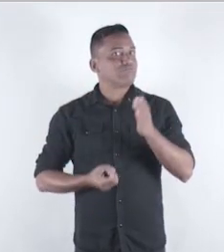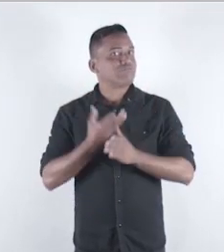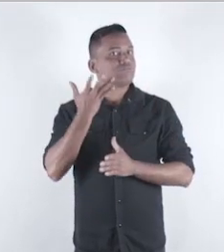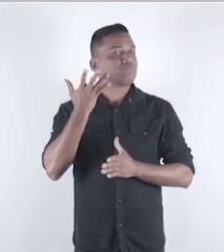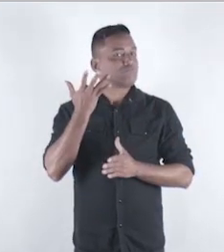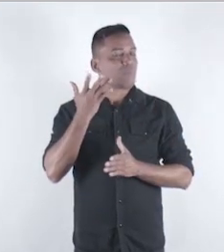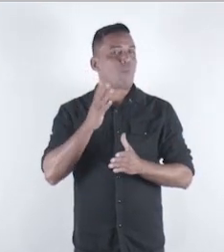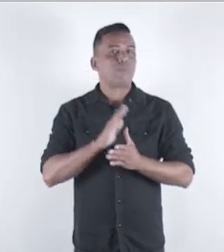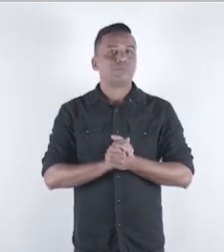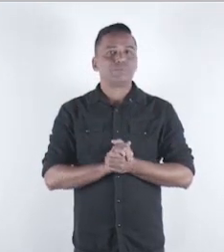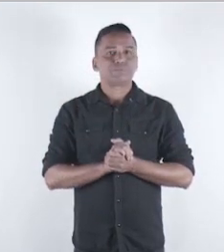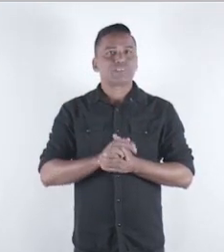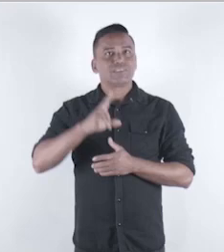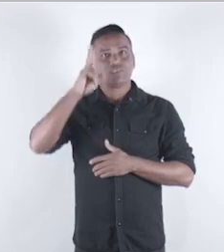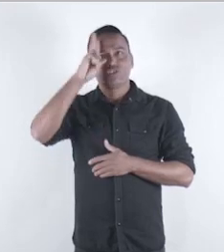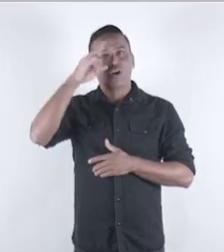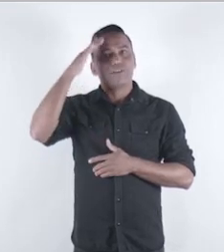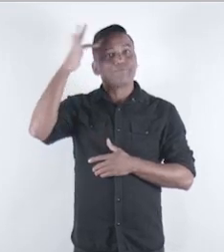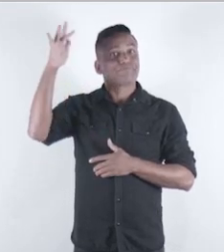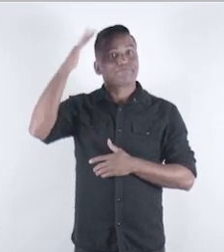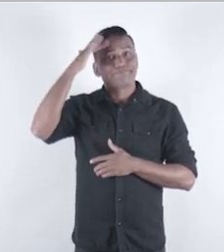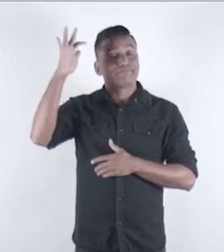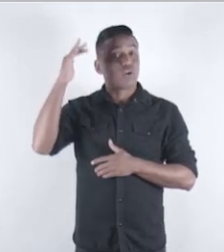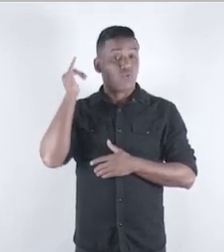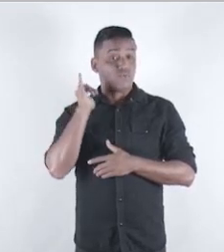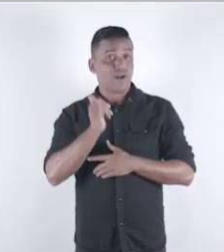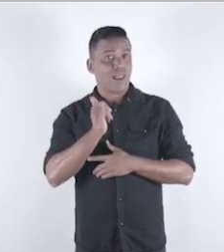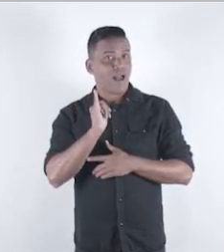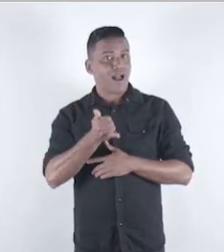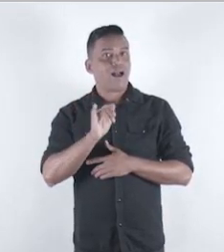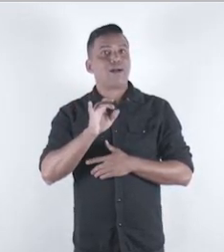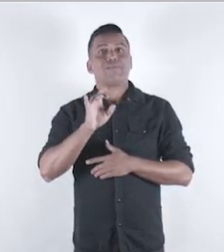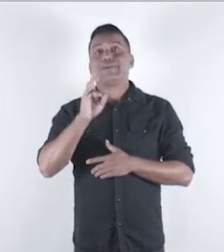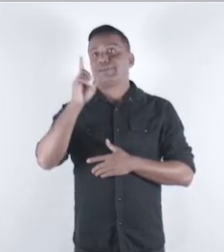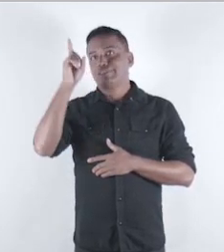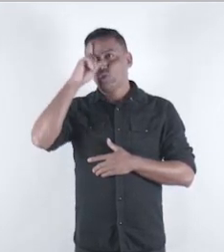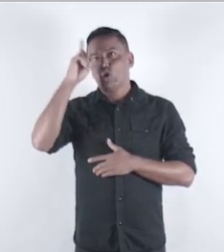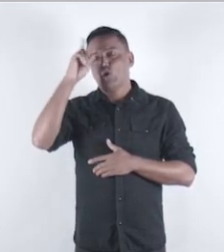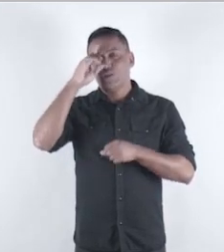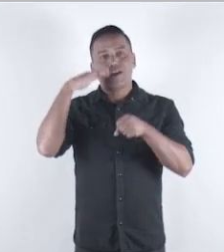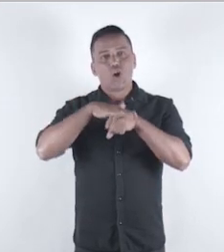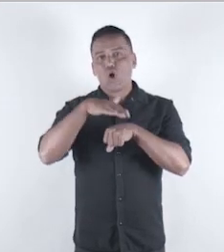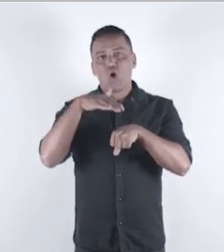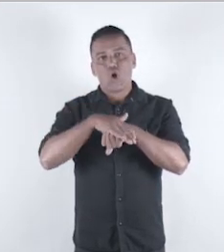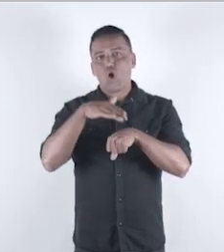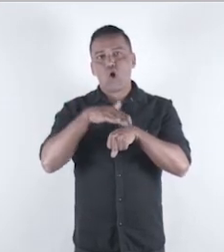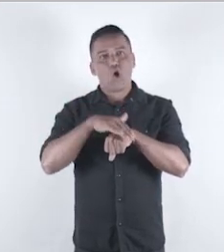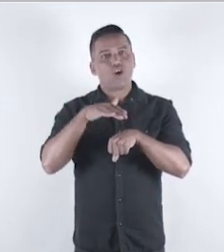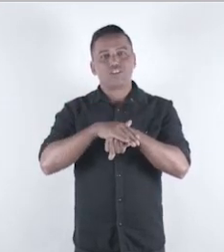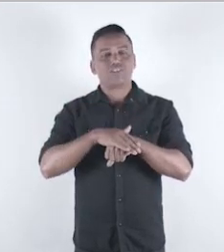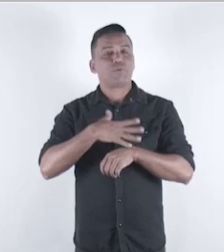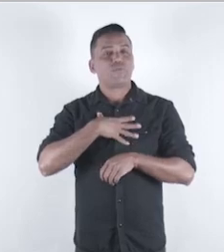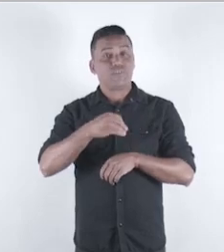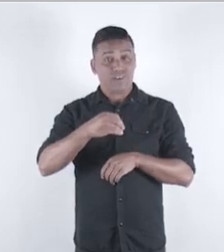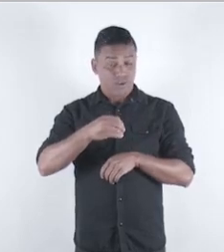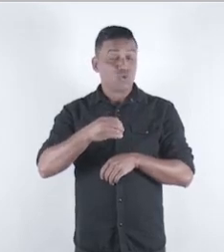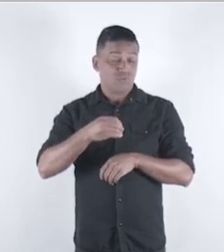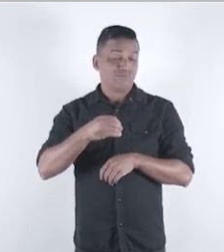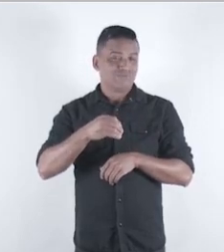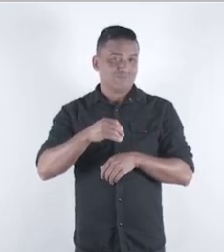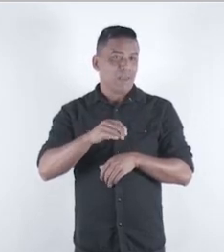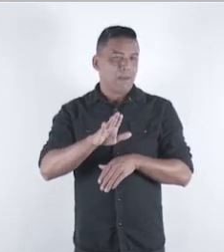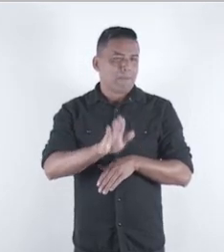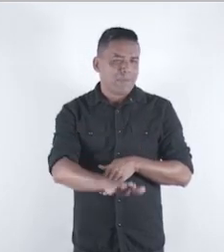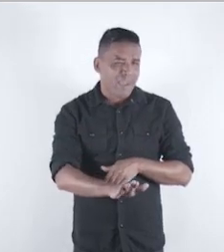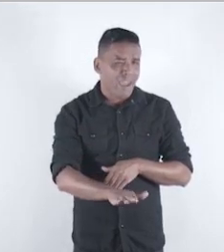ela era uma história imaginária que eu contava cada noite para o meu filho mais velho, que na época era pequenininho. E era uma